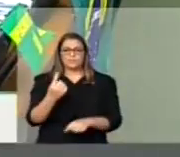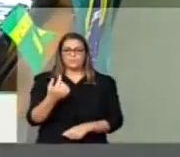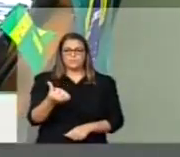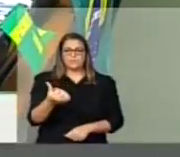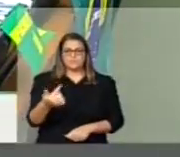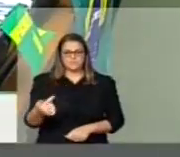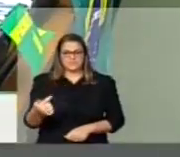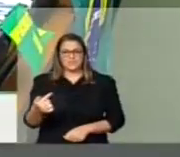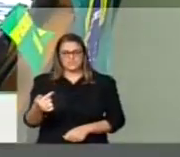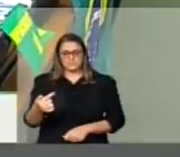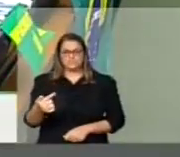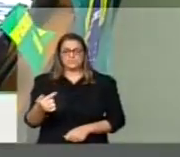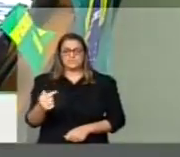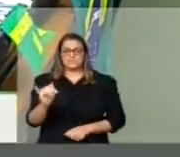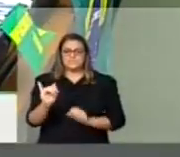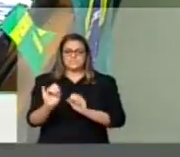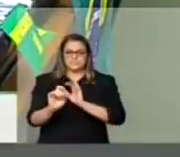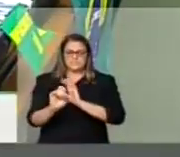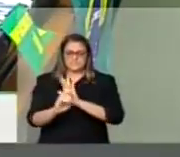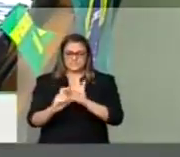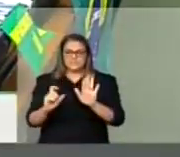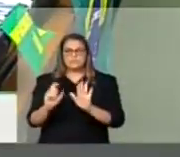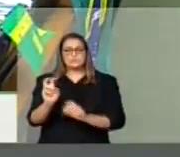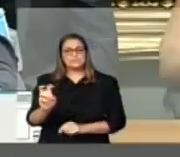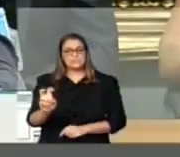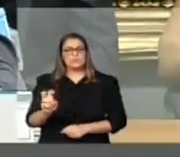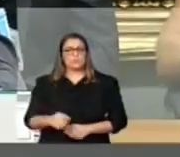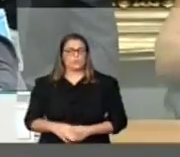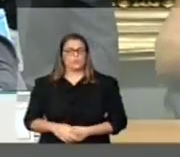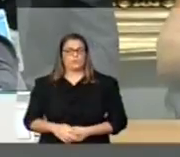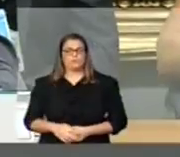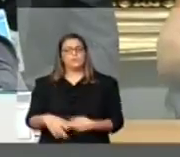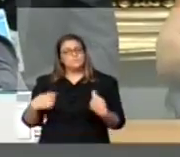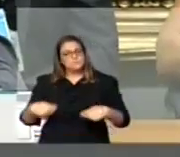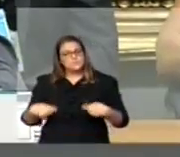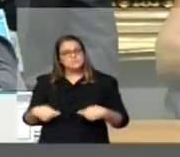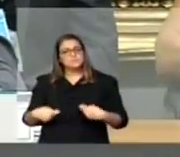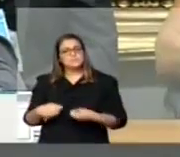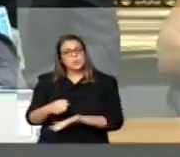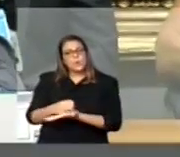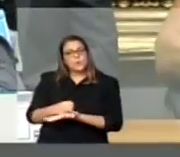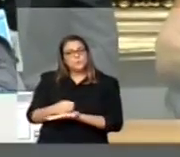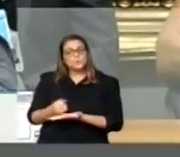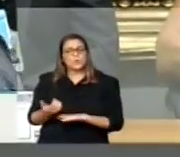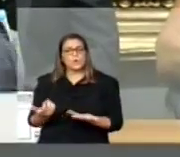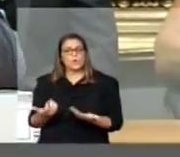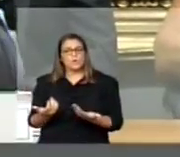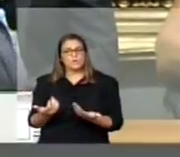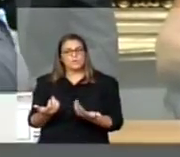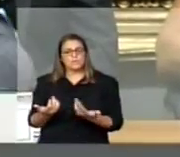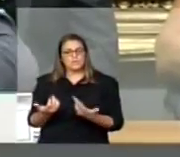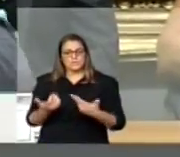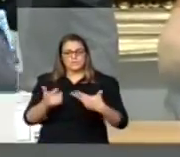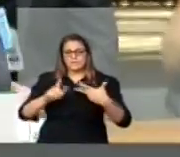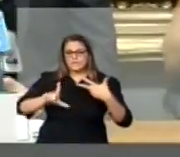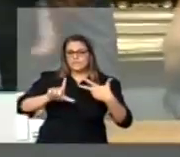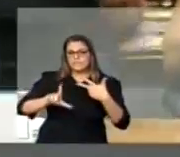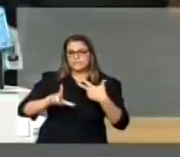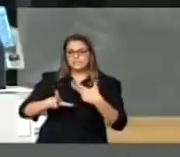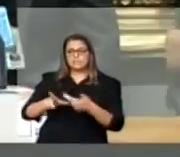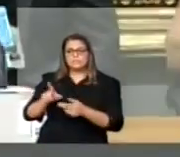inciso 5, a razão desse dispositivo é garantir o controle político do Legislativo sobre os gastos